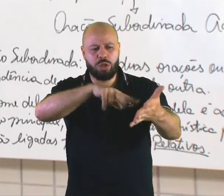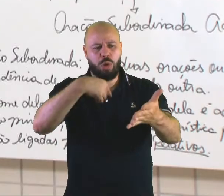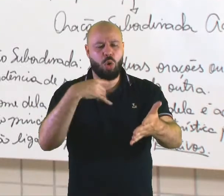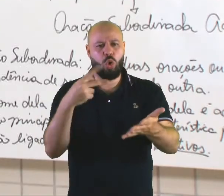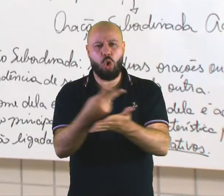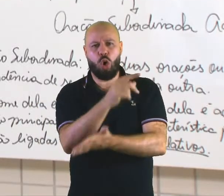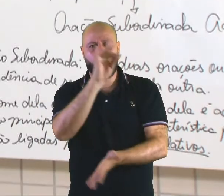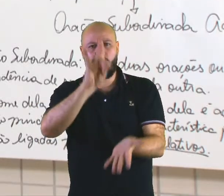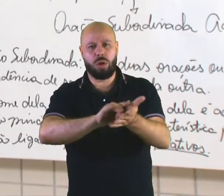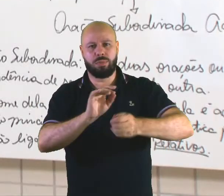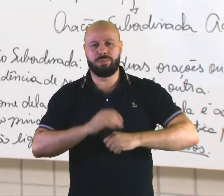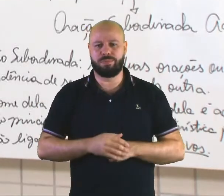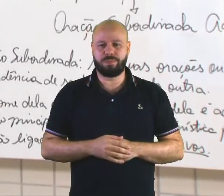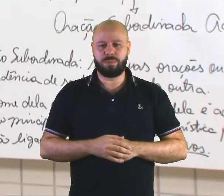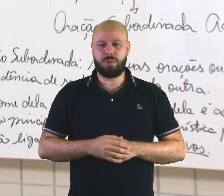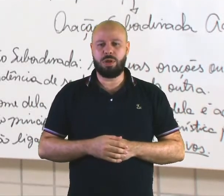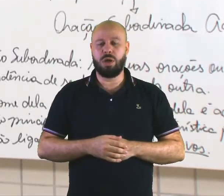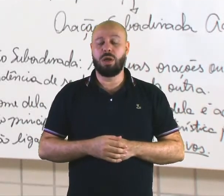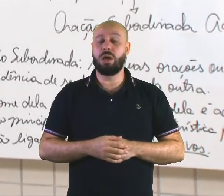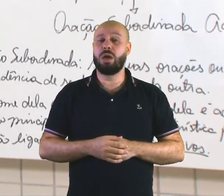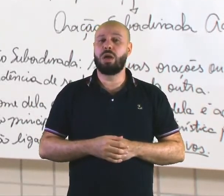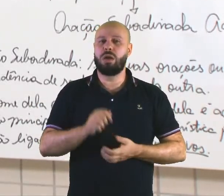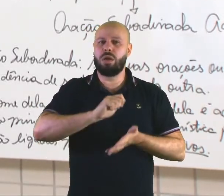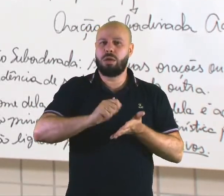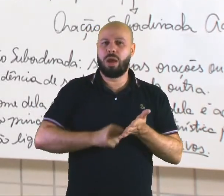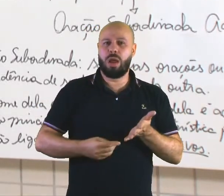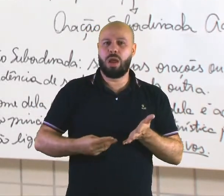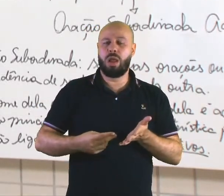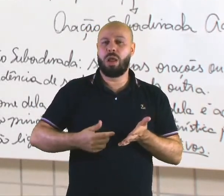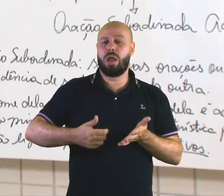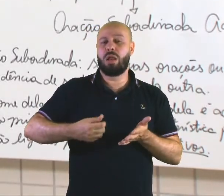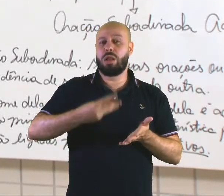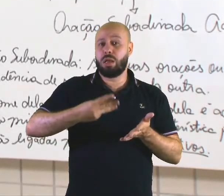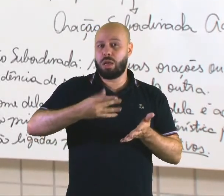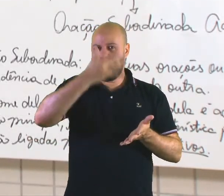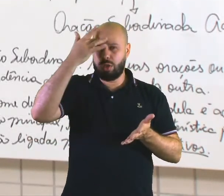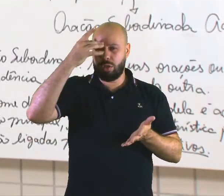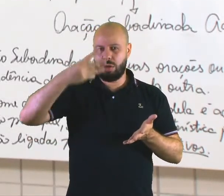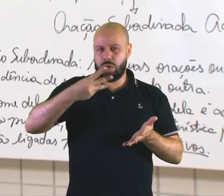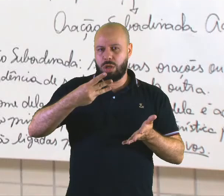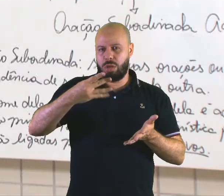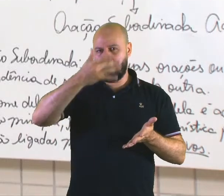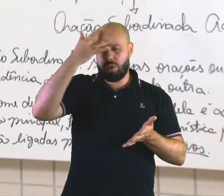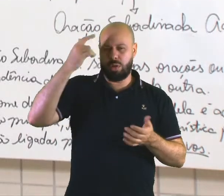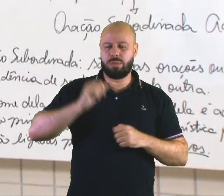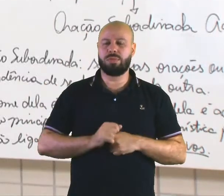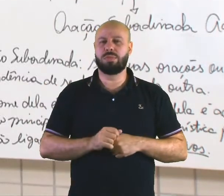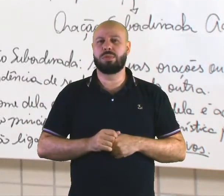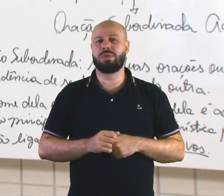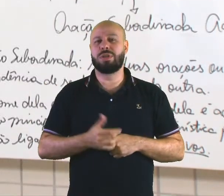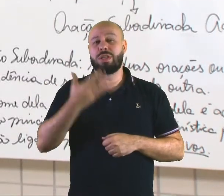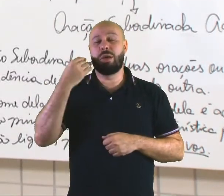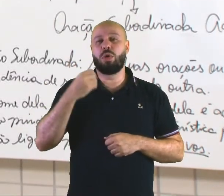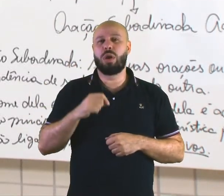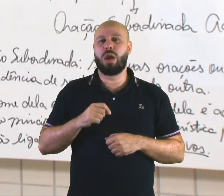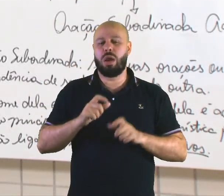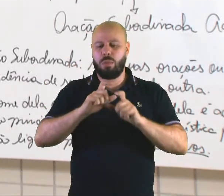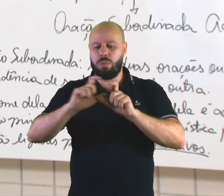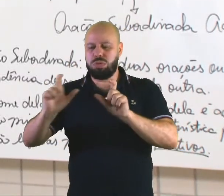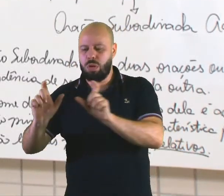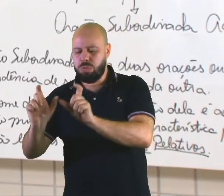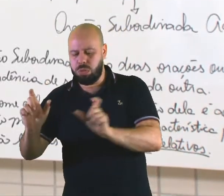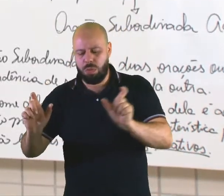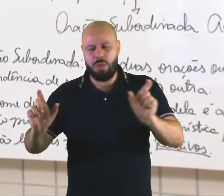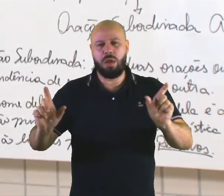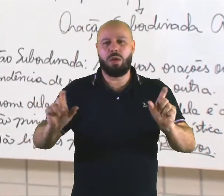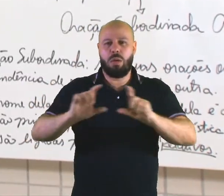algum fato, escrita em terceira pessoa, tá bom? E vimos também sobre período composto,